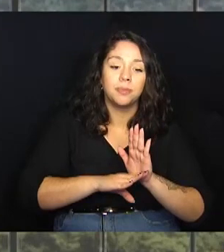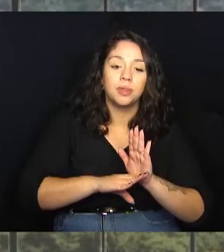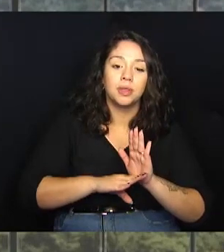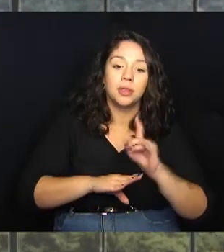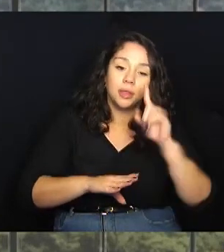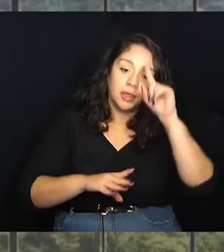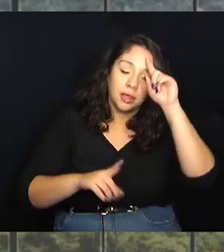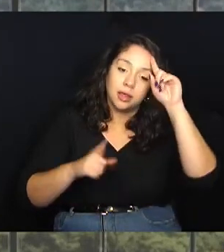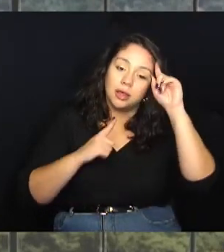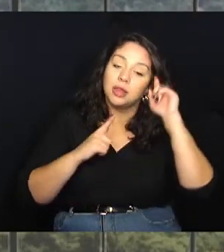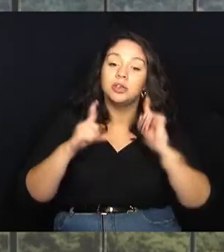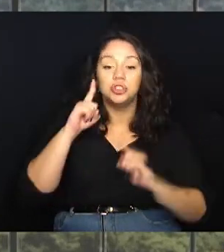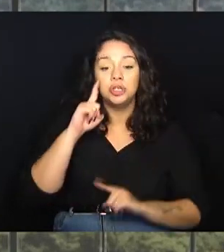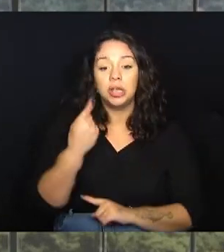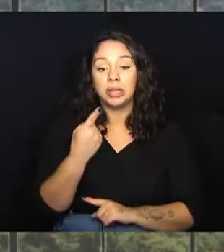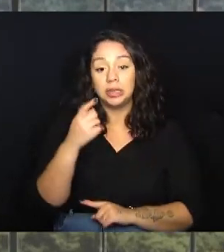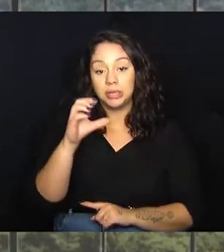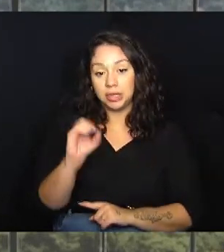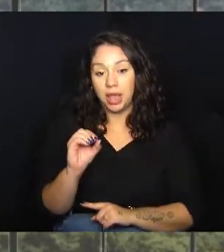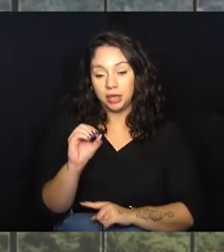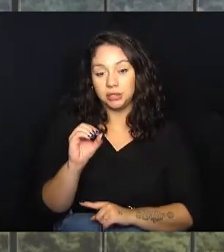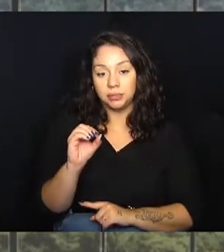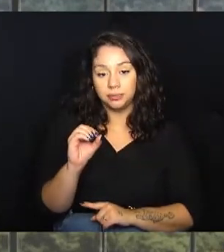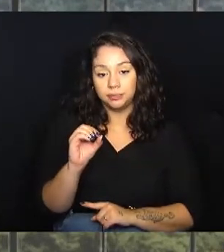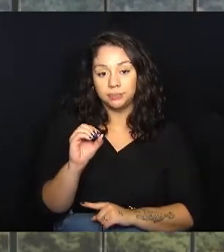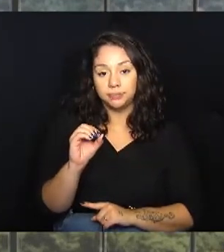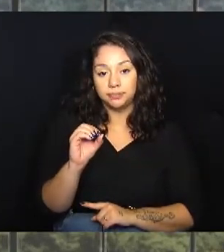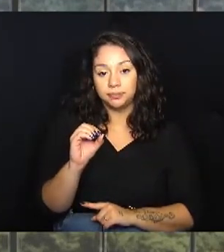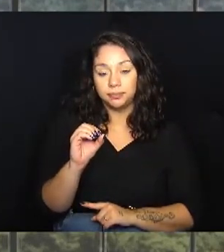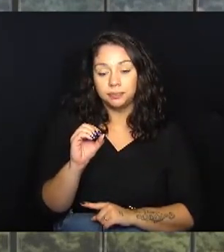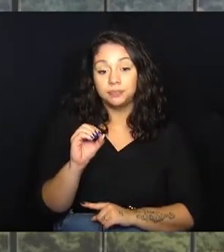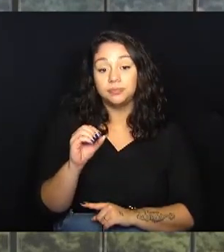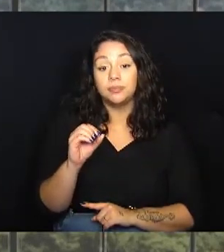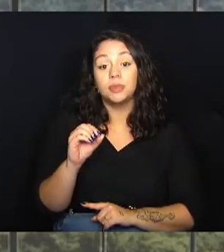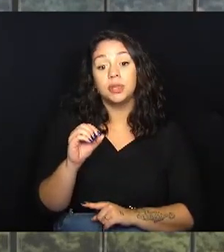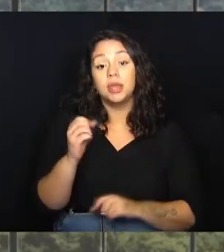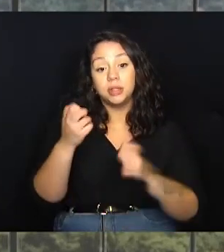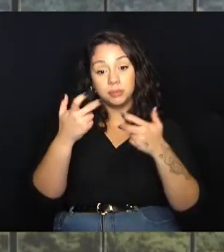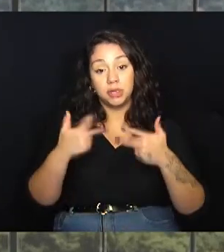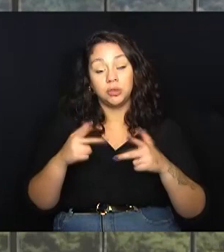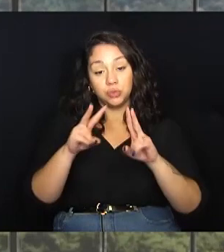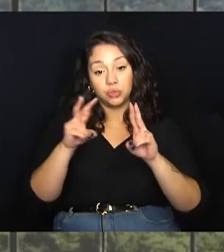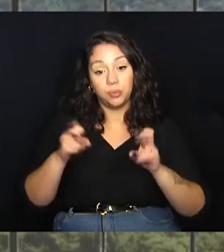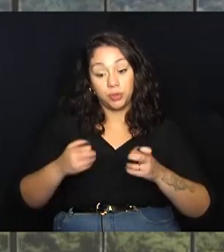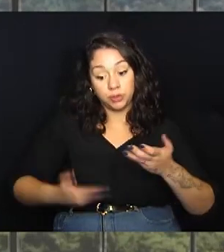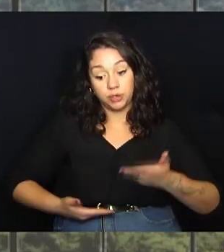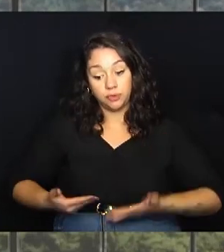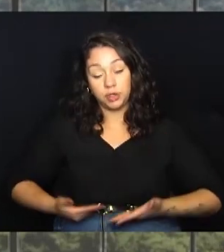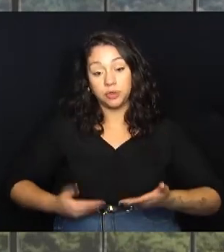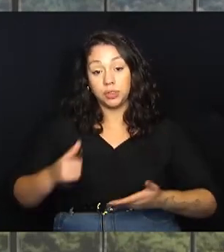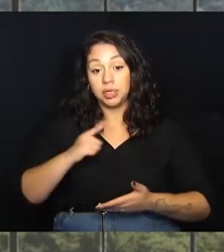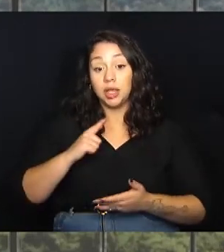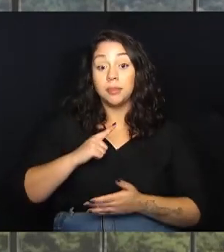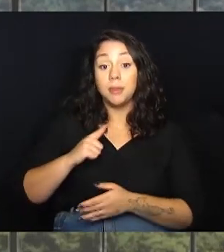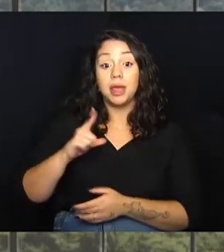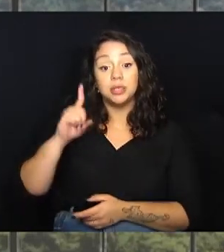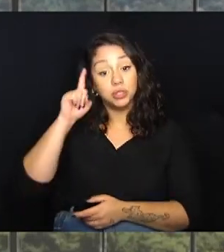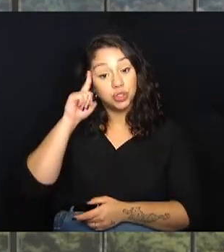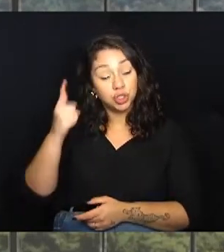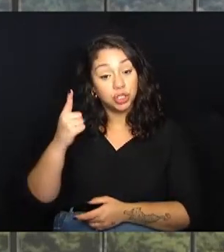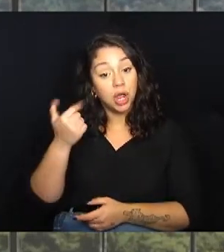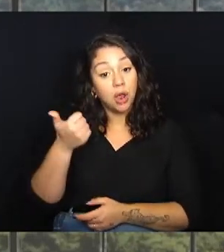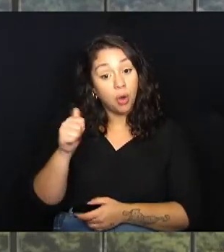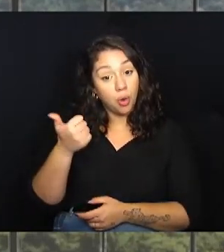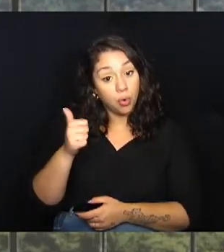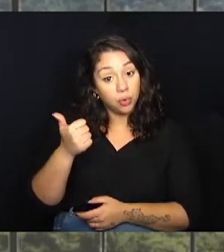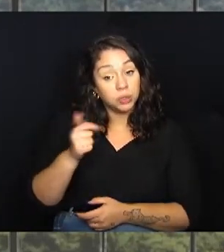depois você pega o contato dos serviços que existem em Campinas. Mas dia 11, nós teremos, inclusive lá